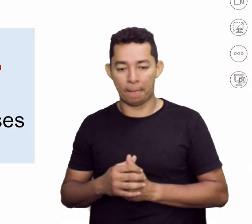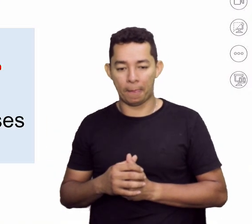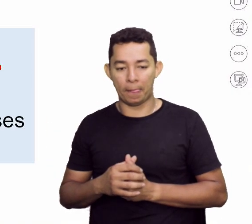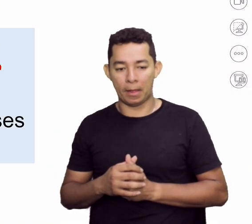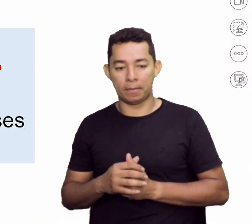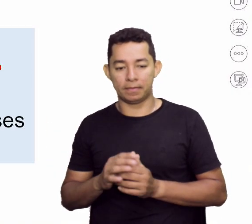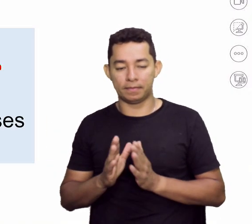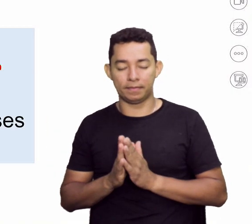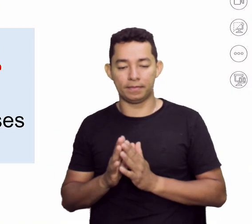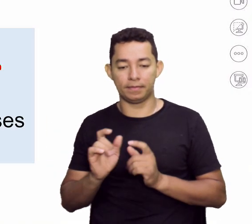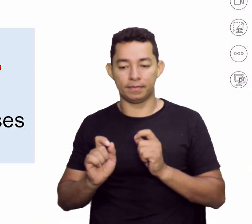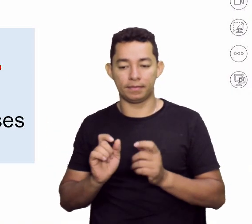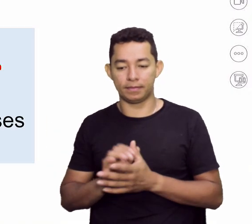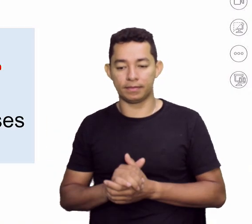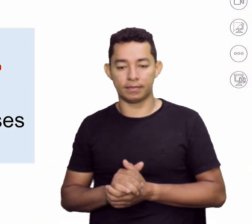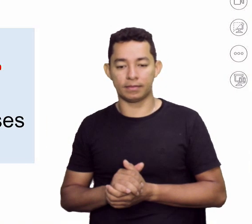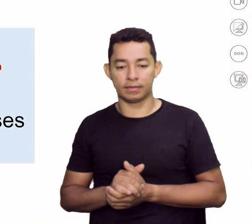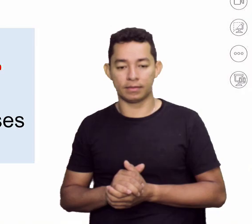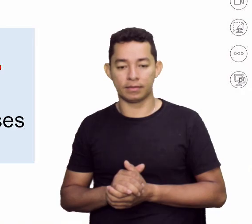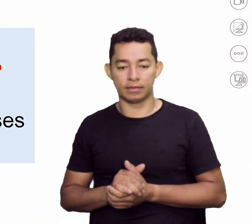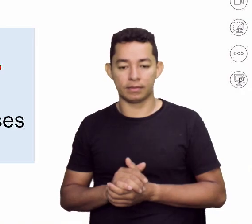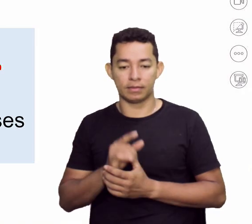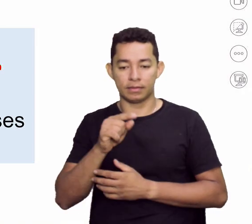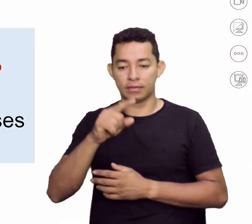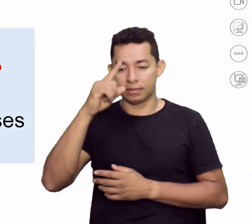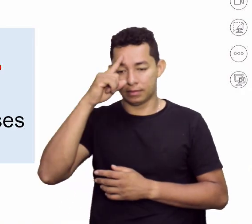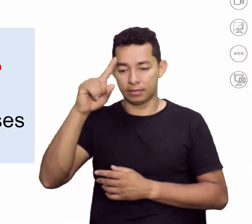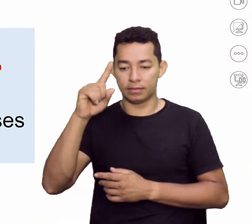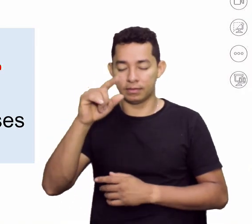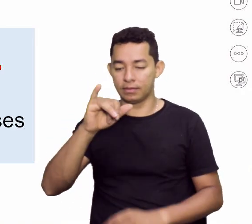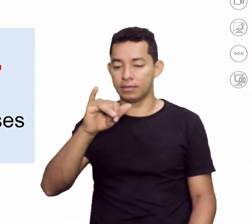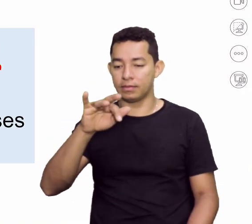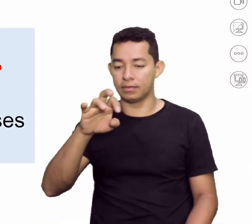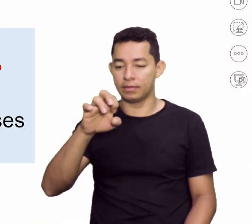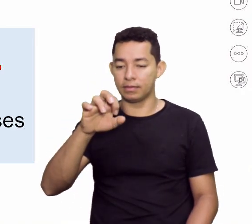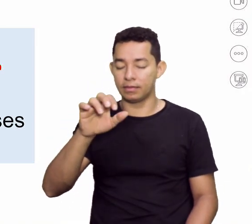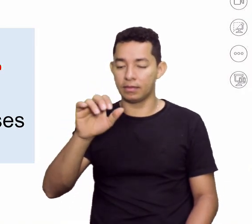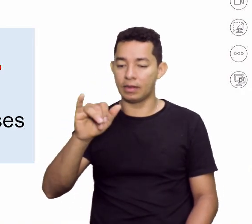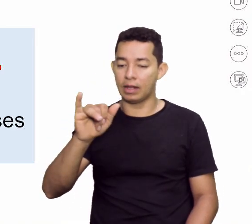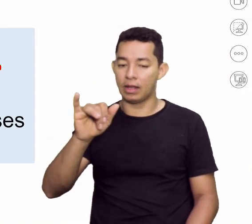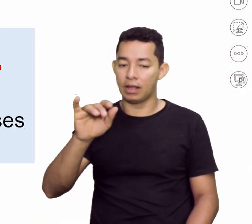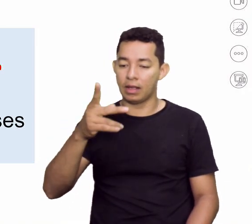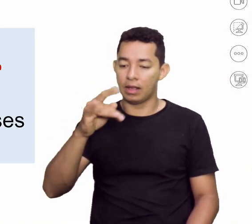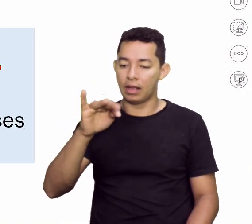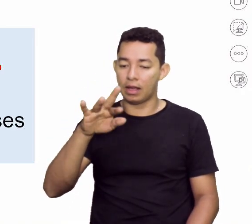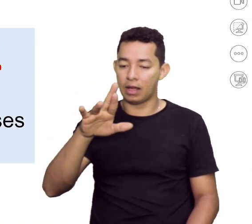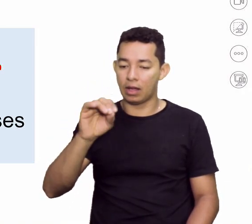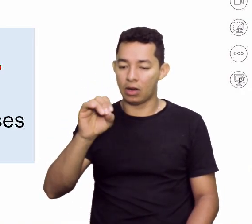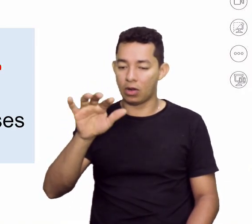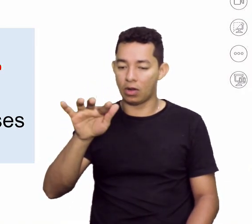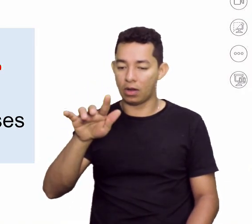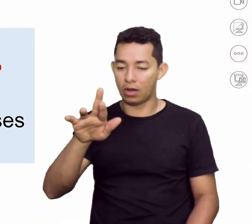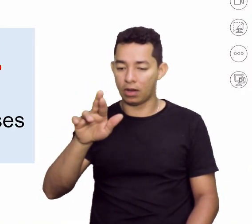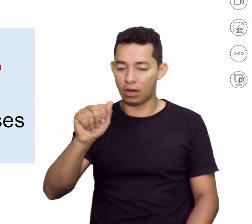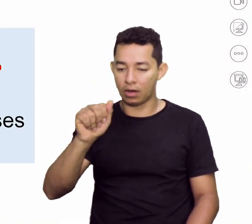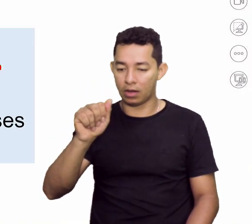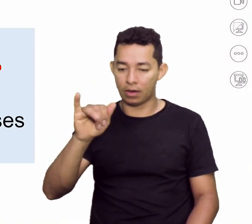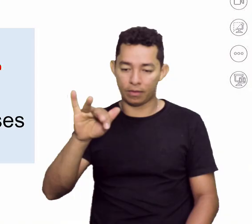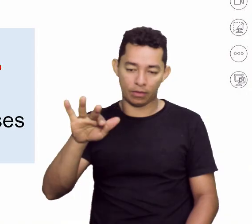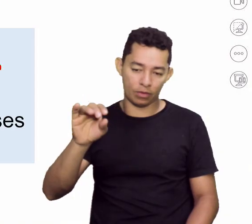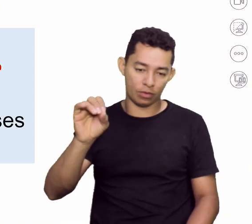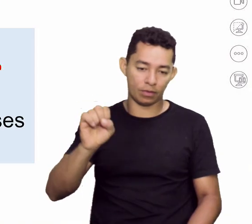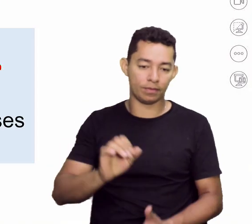que entra aí a ideia dos hieróglifos, tá bom? Também